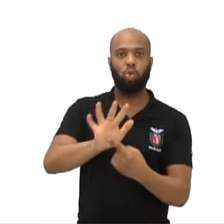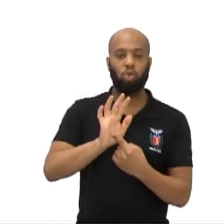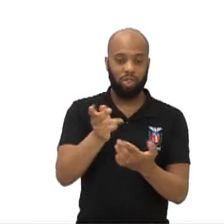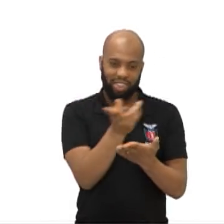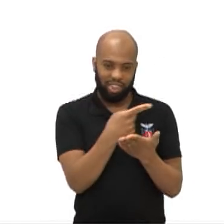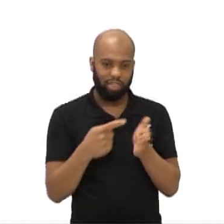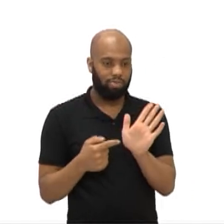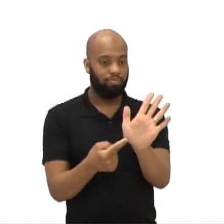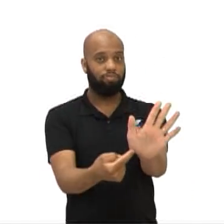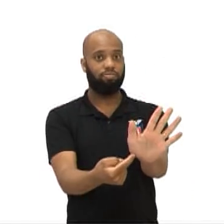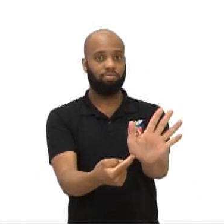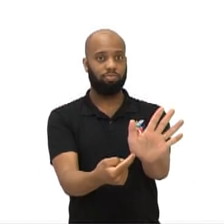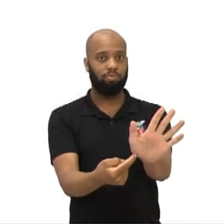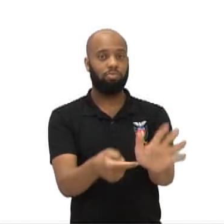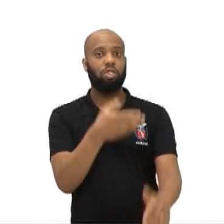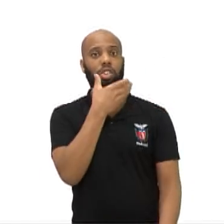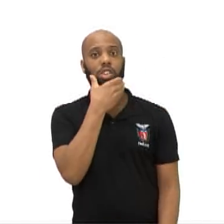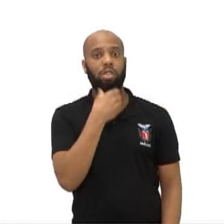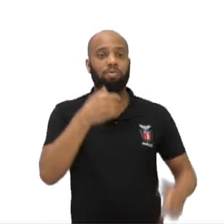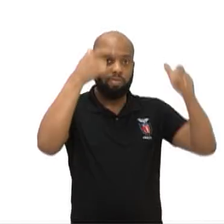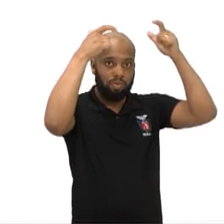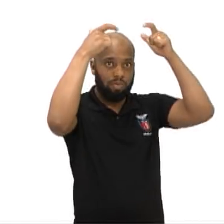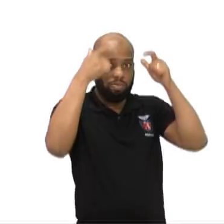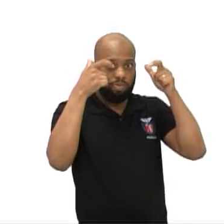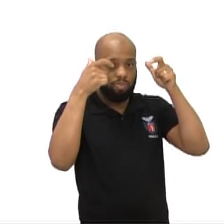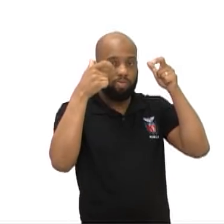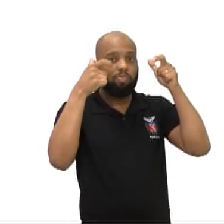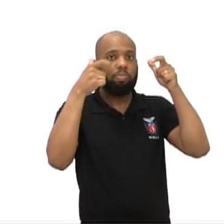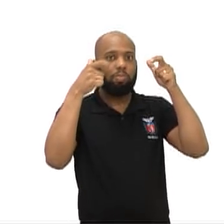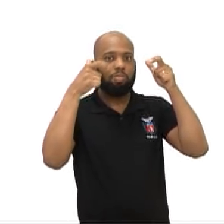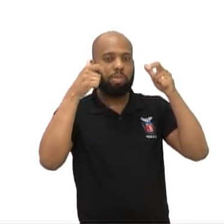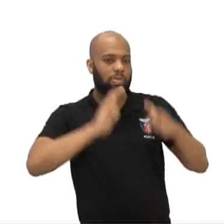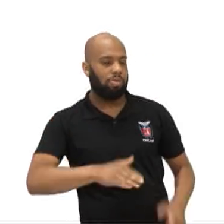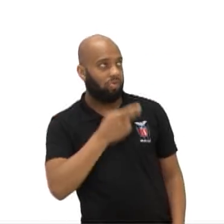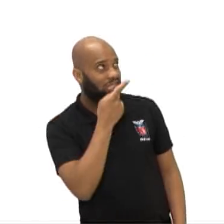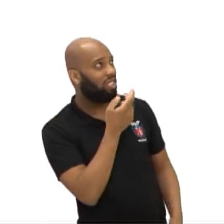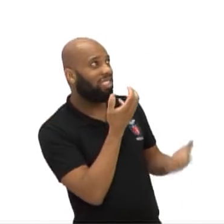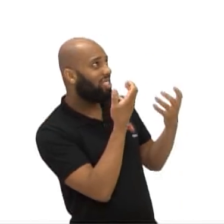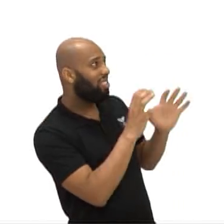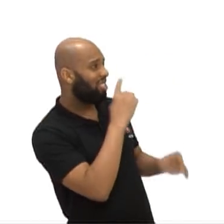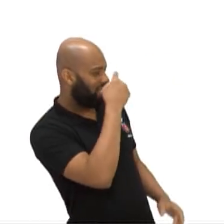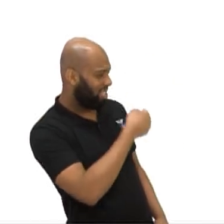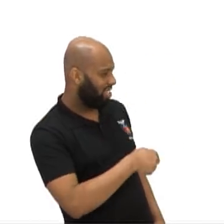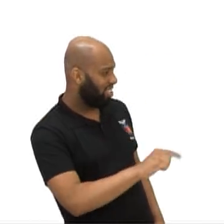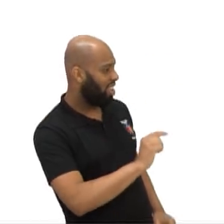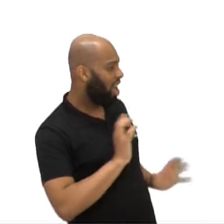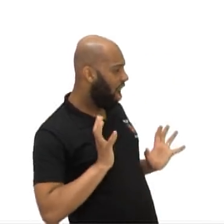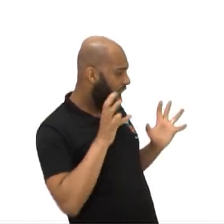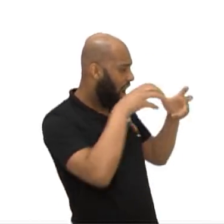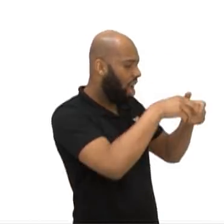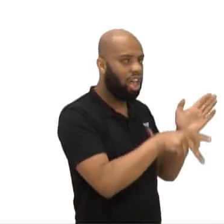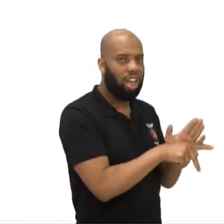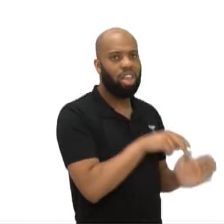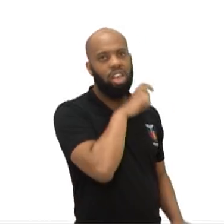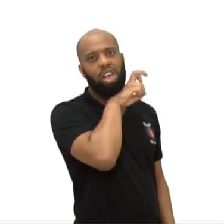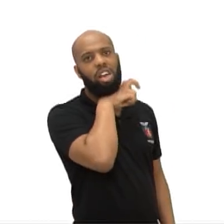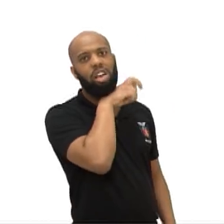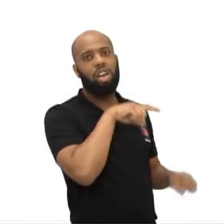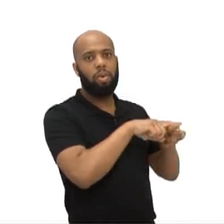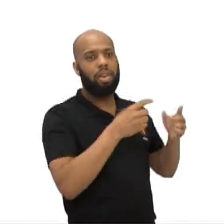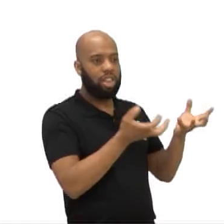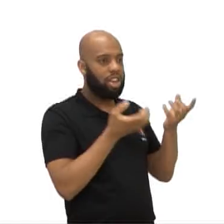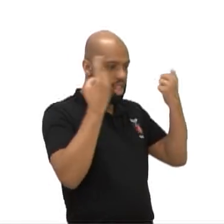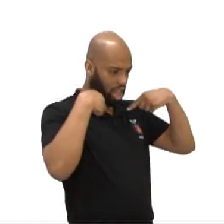desenho. O pequeno príncipe disse-lhe que não queria um elefante engolido por uma jiboia, e sim um